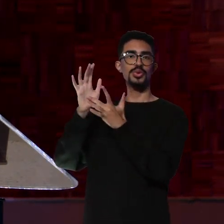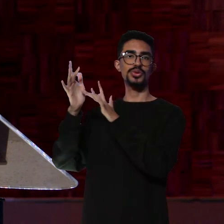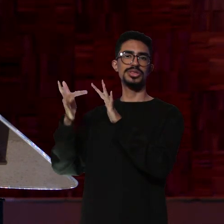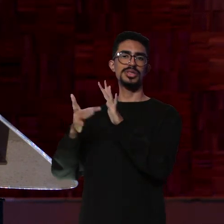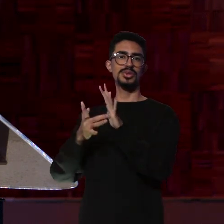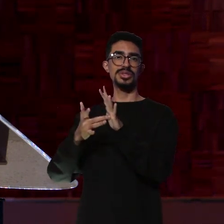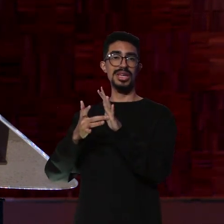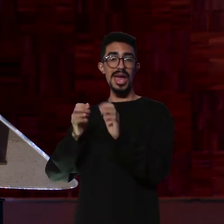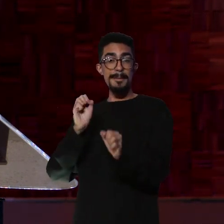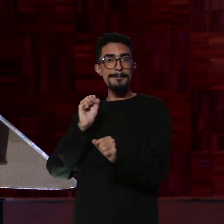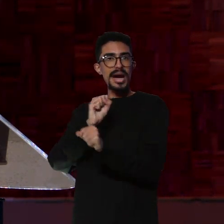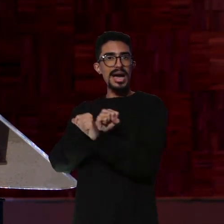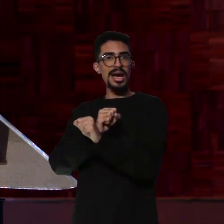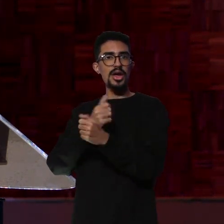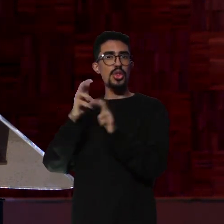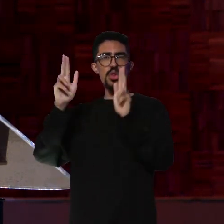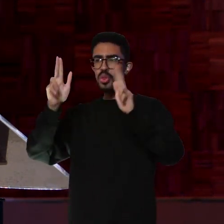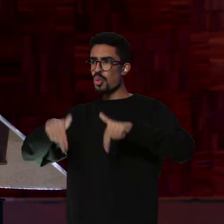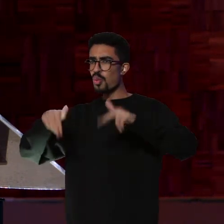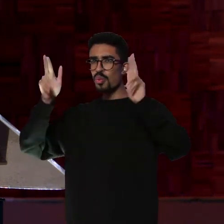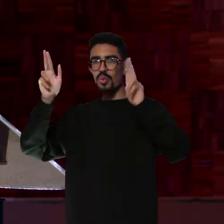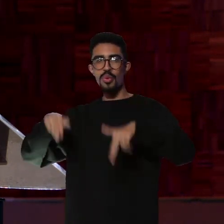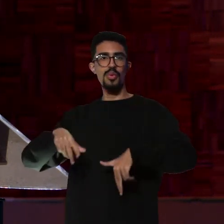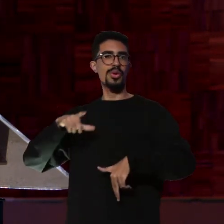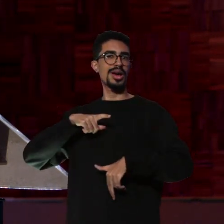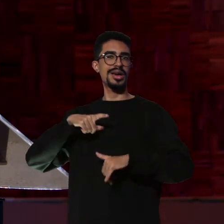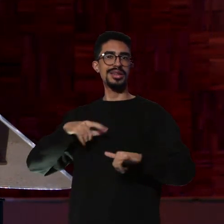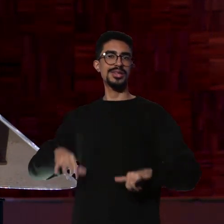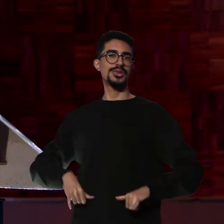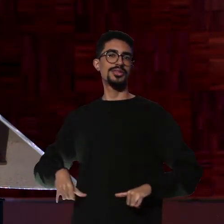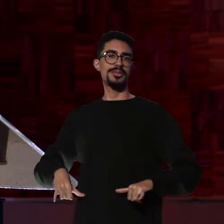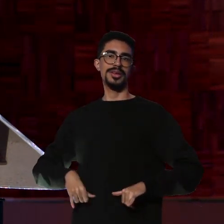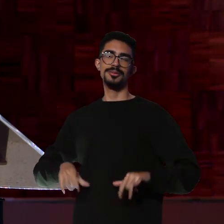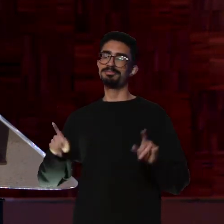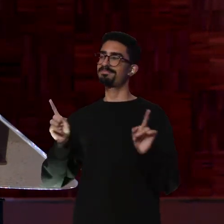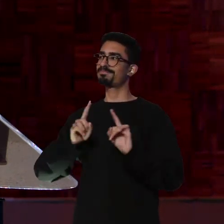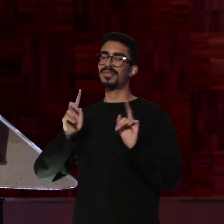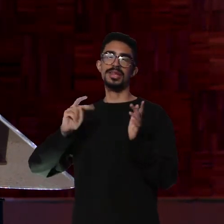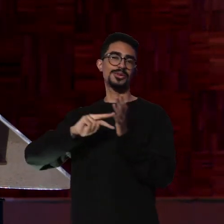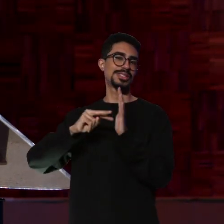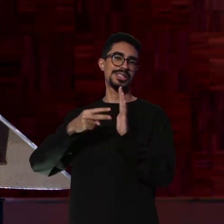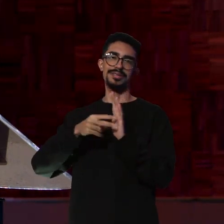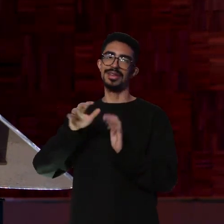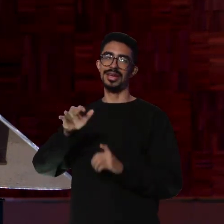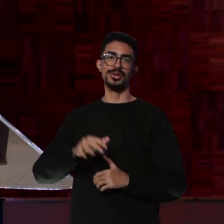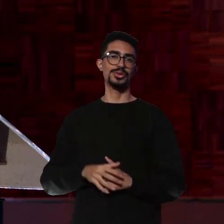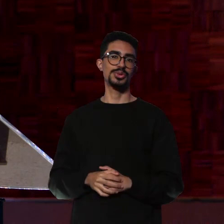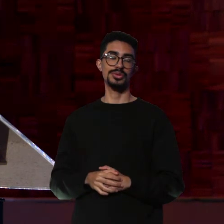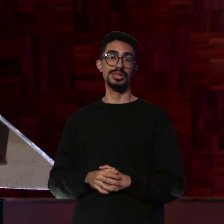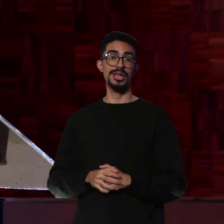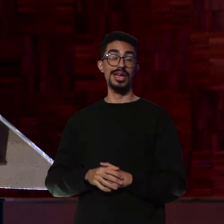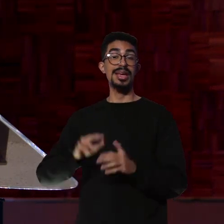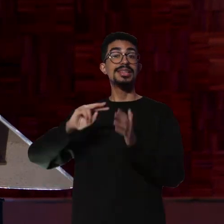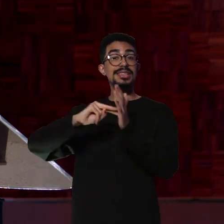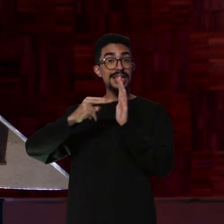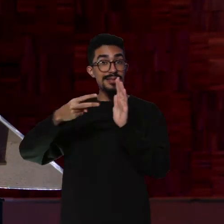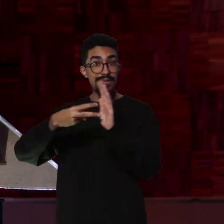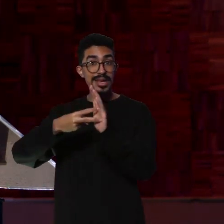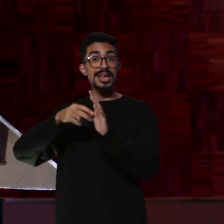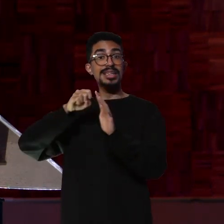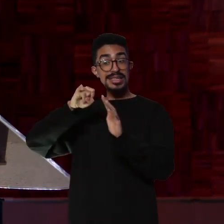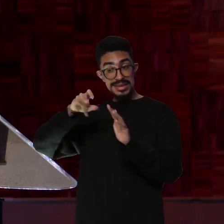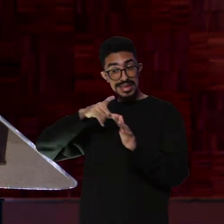mas a certeza e a convicção de que Ele estaria conosco, mesmo em meio às prisões, mesmo em meio às dificuldades, mesmo em meio